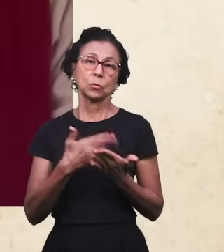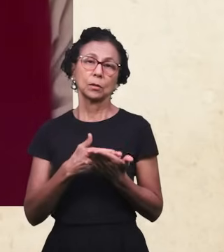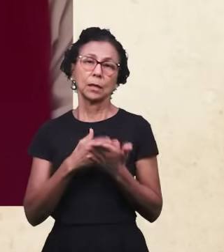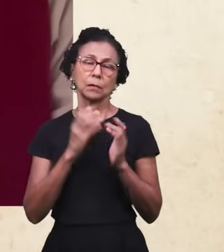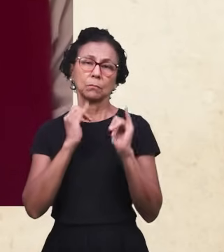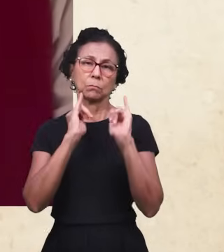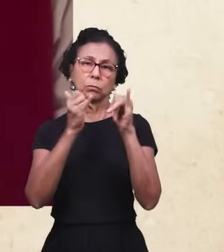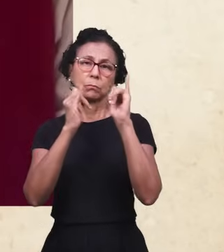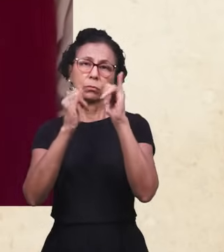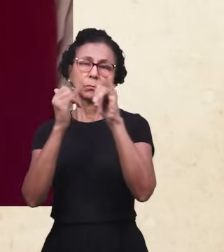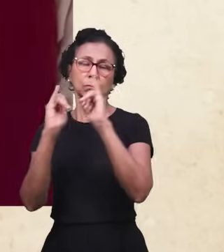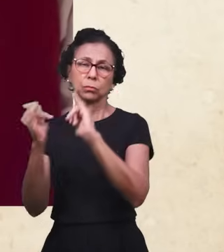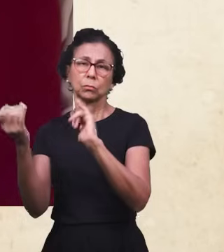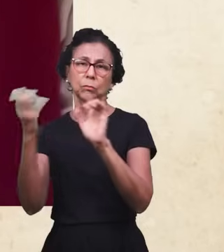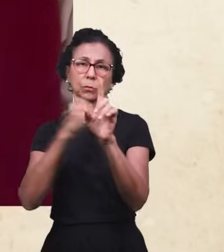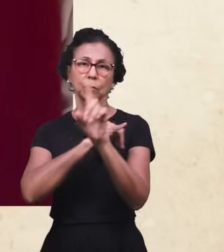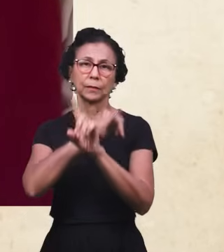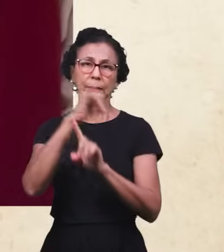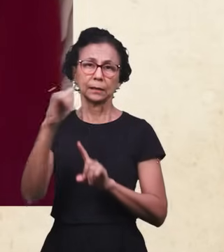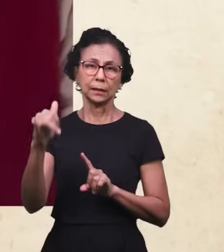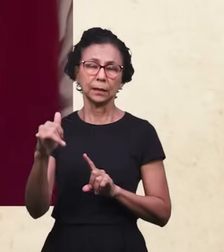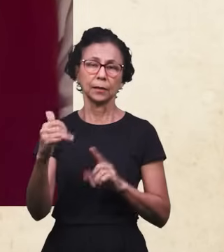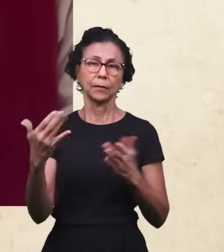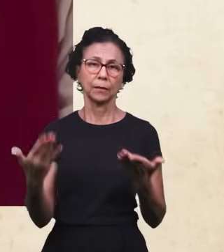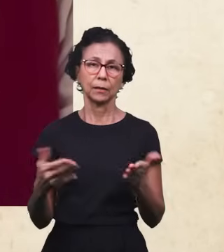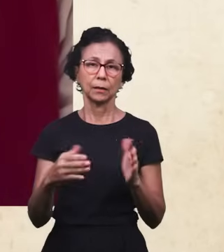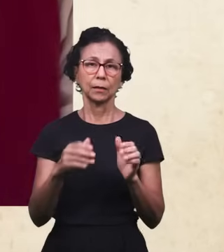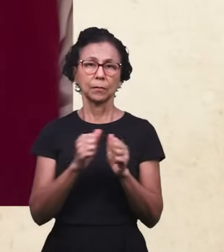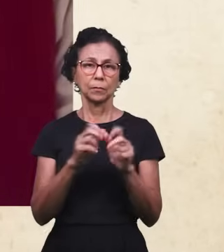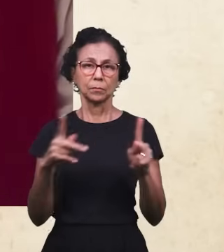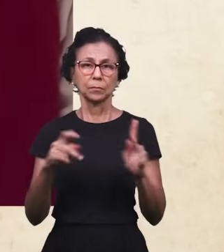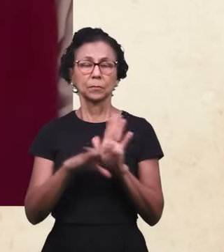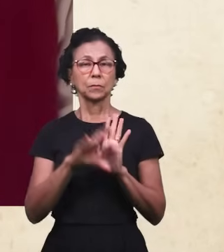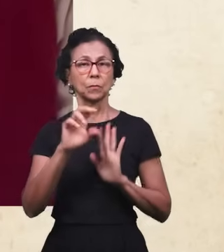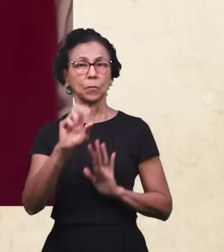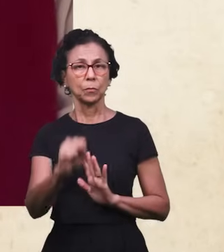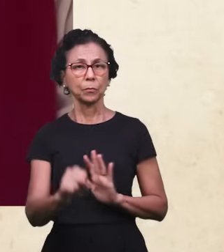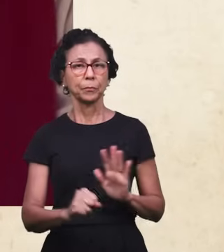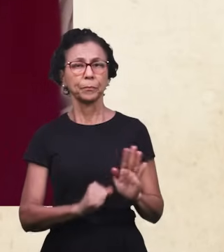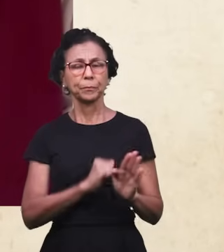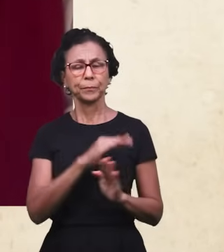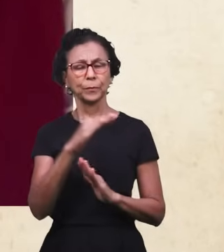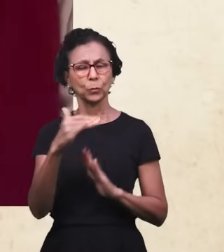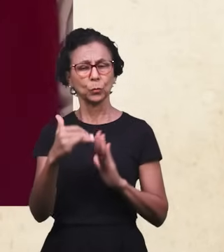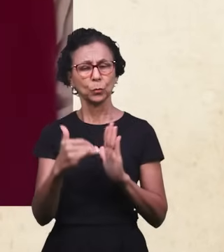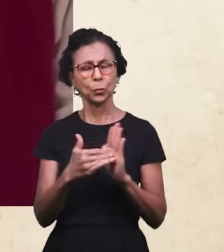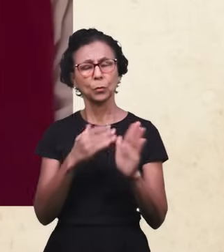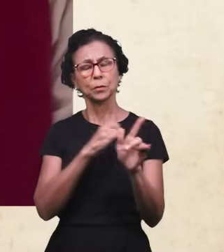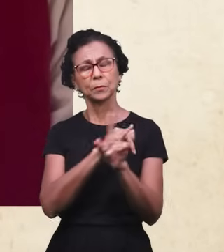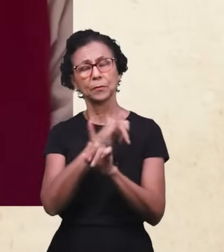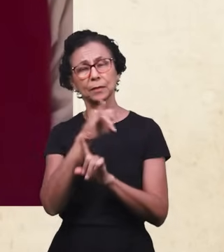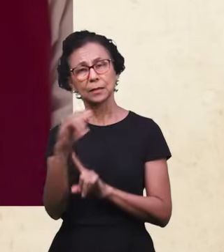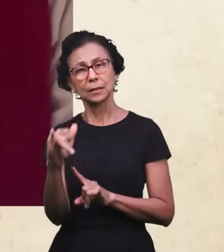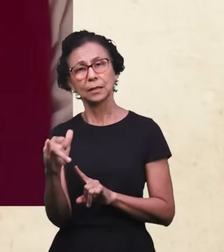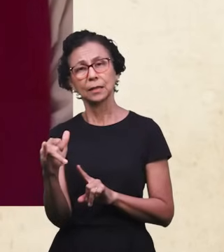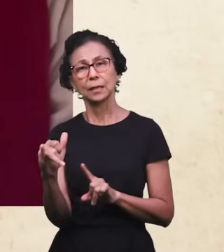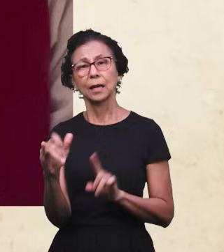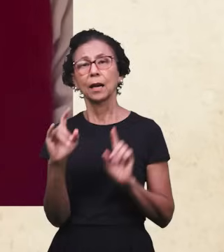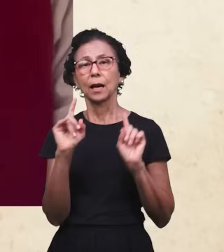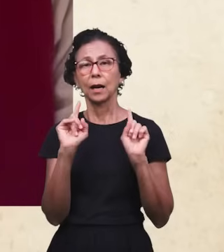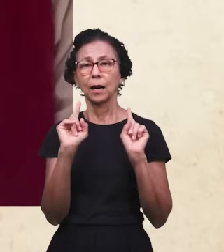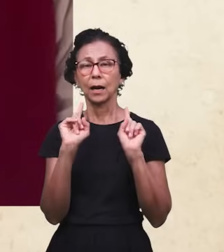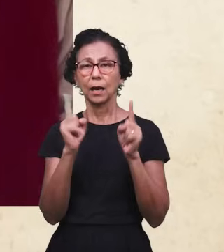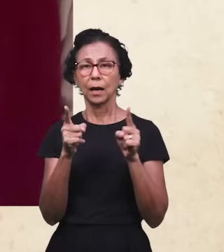estudado o toque das trombetas em Apocalipse 8. E a palavra do Senhor em todas essas profecias para a igreja